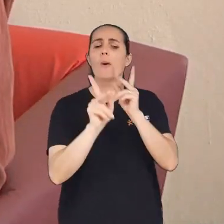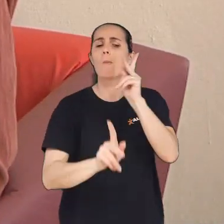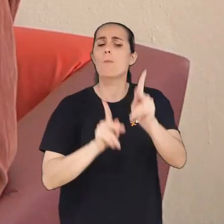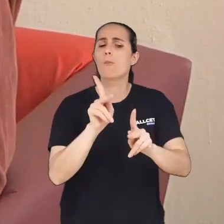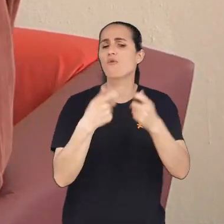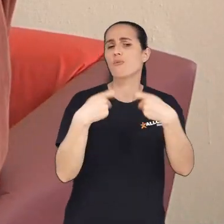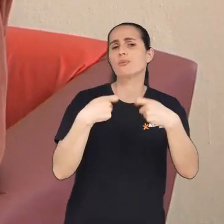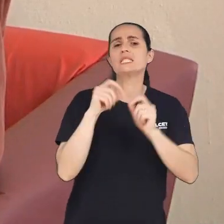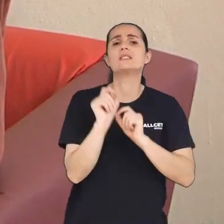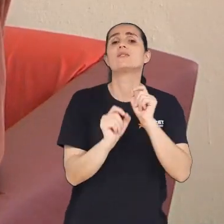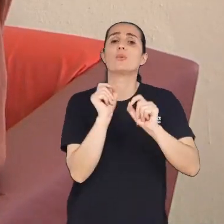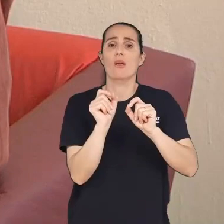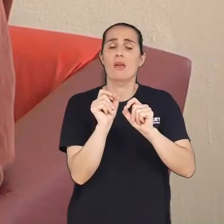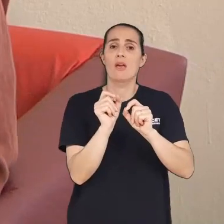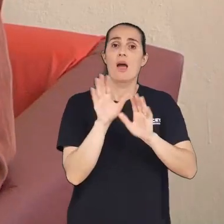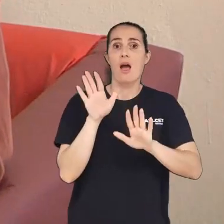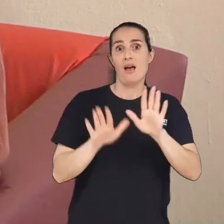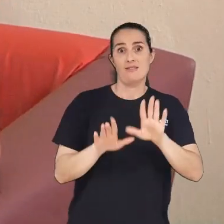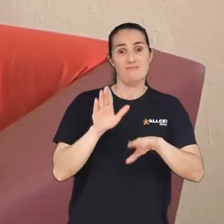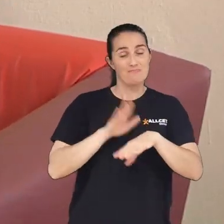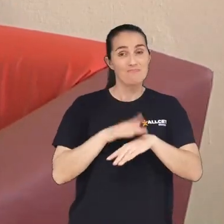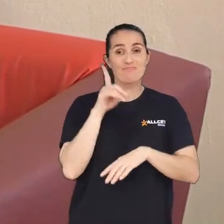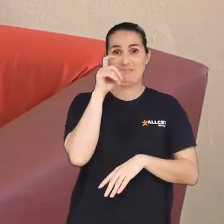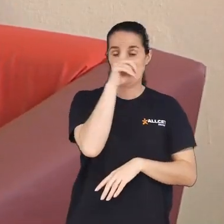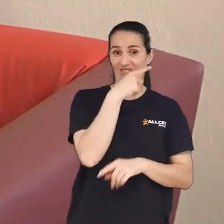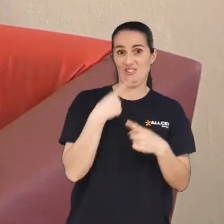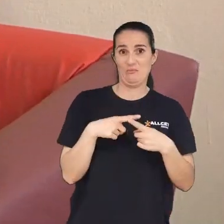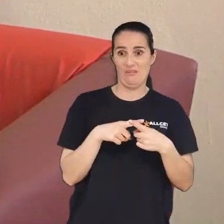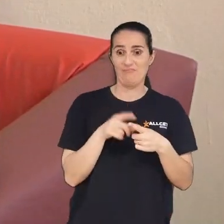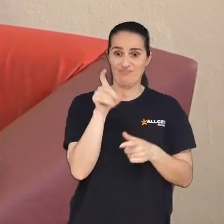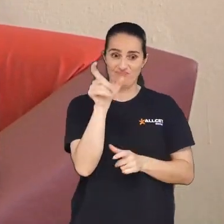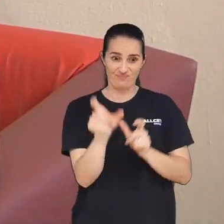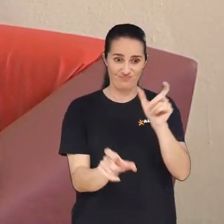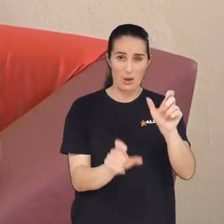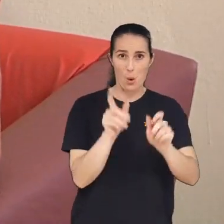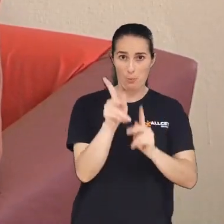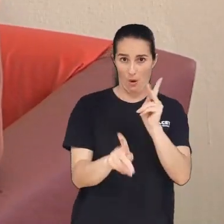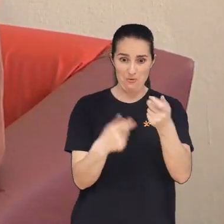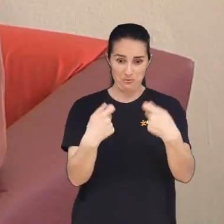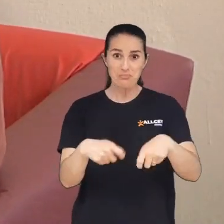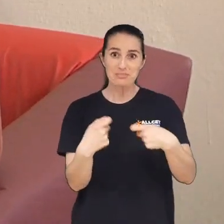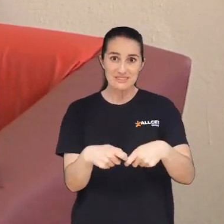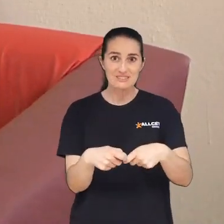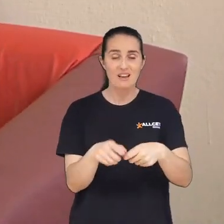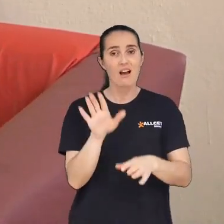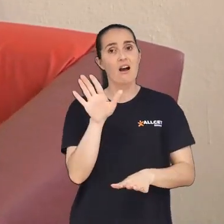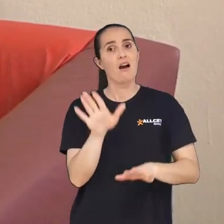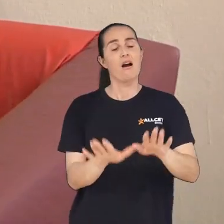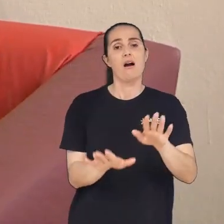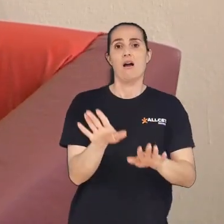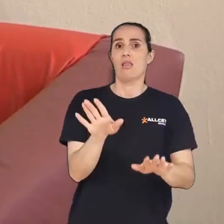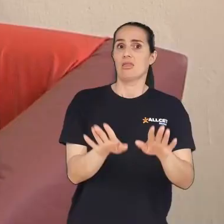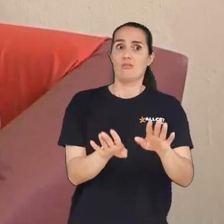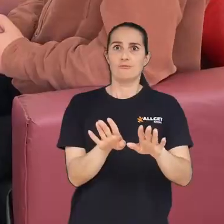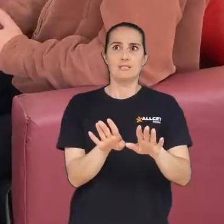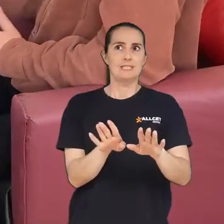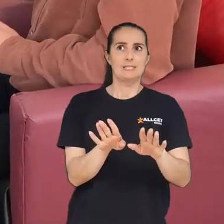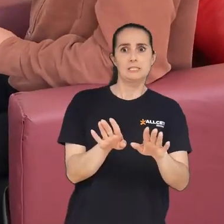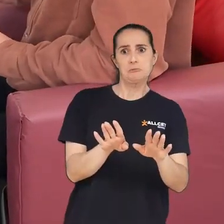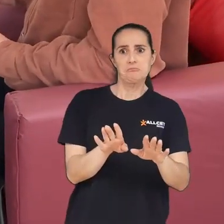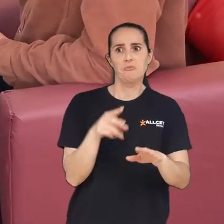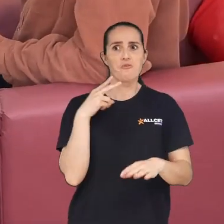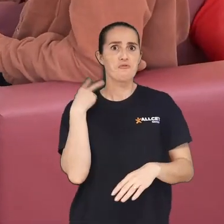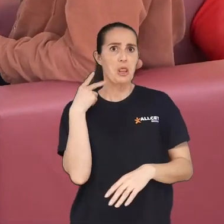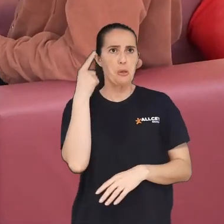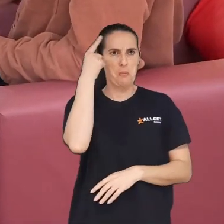E às vezes é a parte mais difícil, porque essa necessidade da população pode ser alguma coisa que ele não ache tão importante.